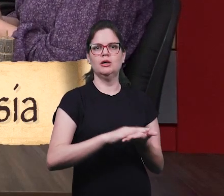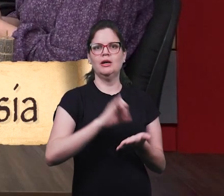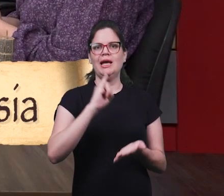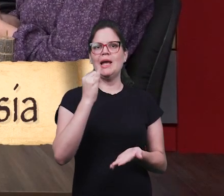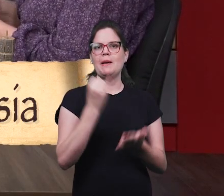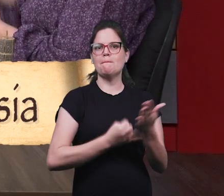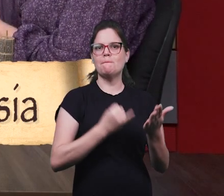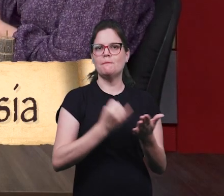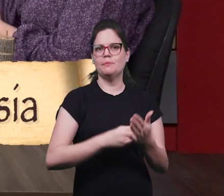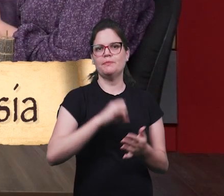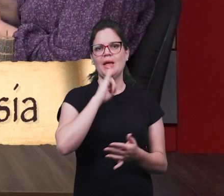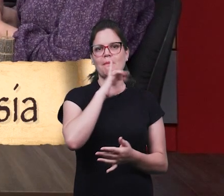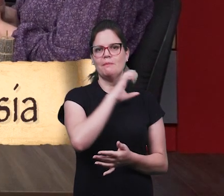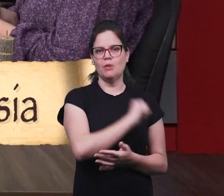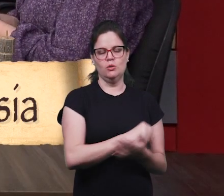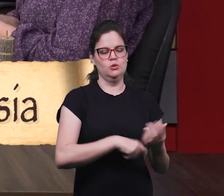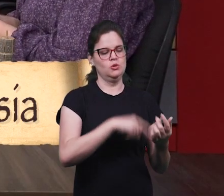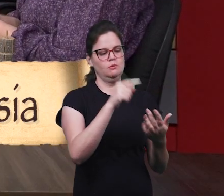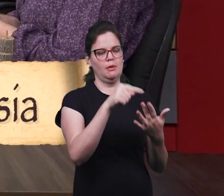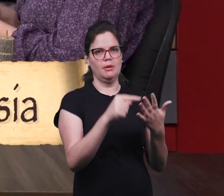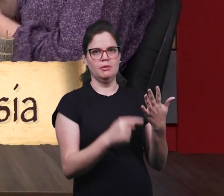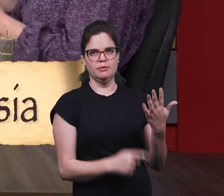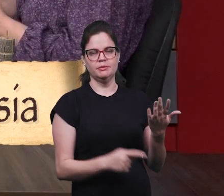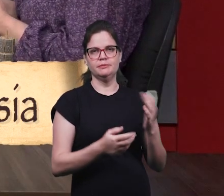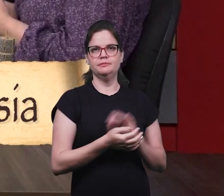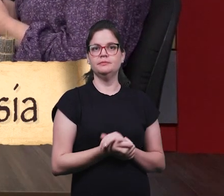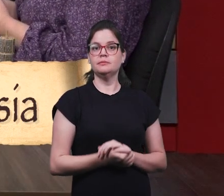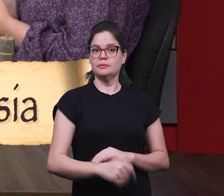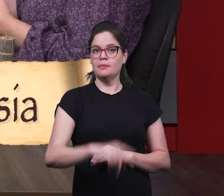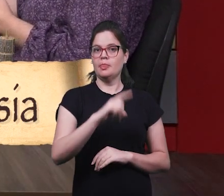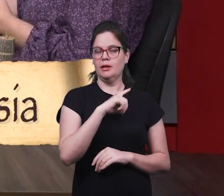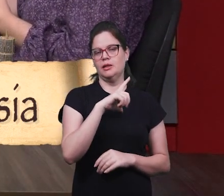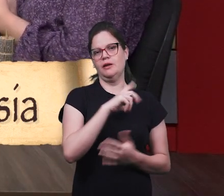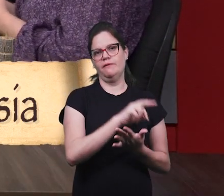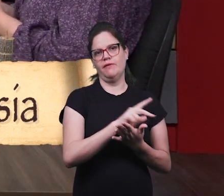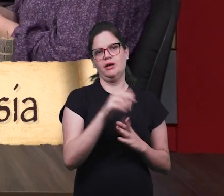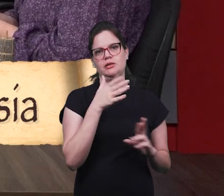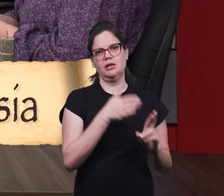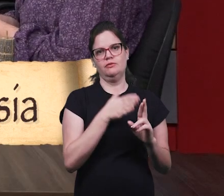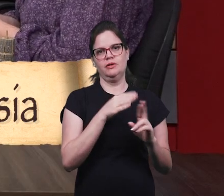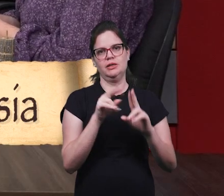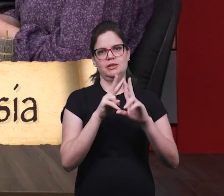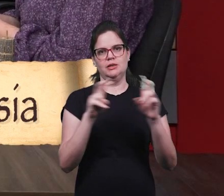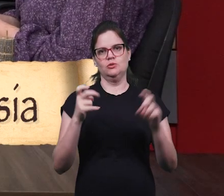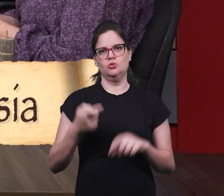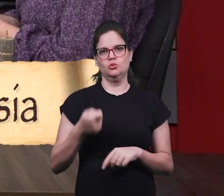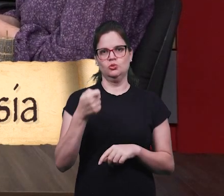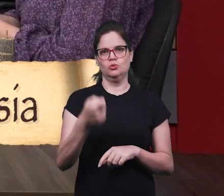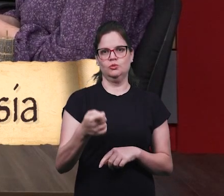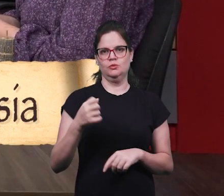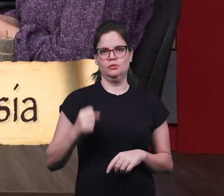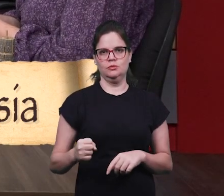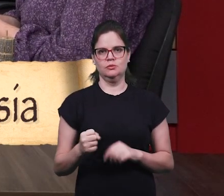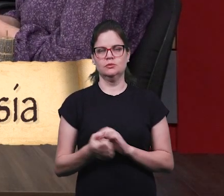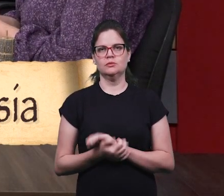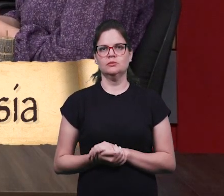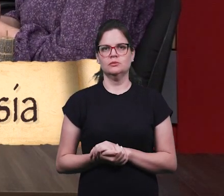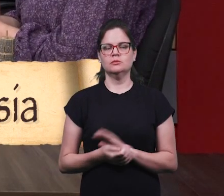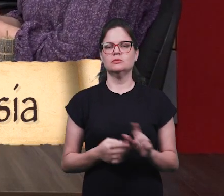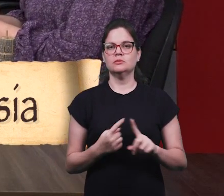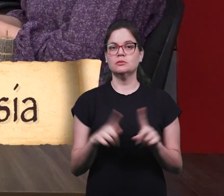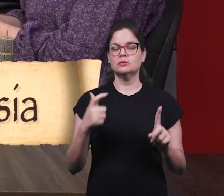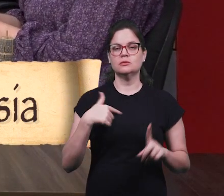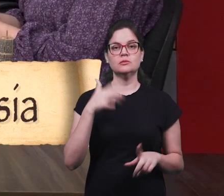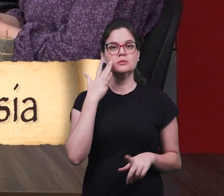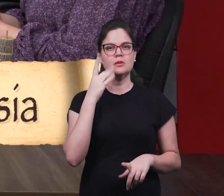era... Isso foi encontrado lá, falando de Xerxes. Então, tem várias referências sobre ele. Mas o